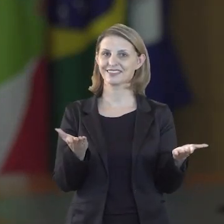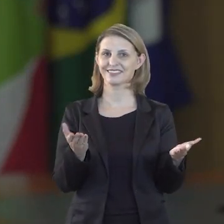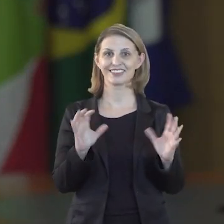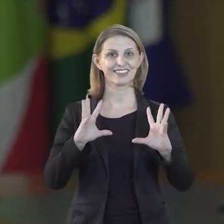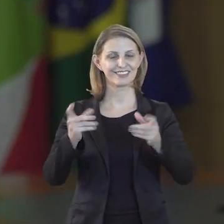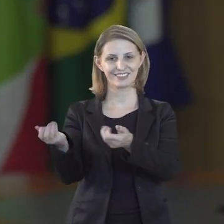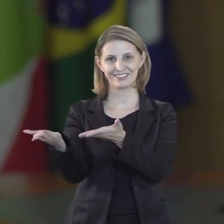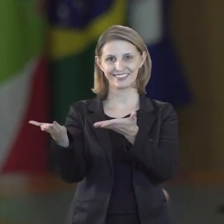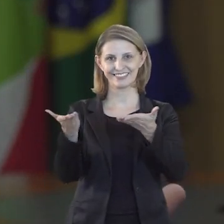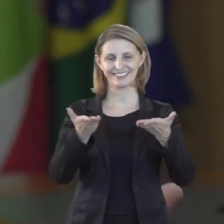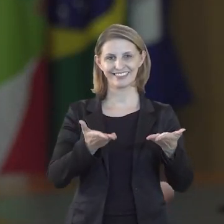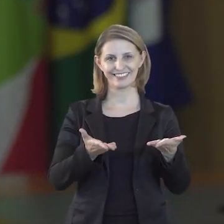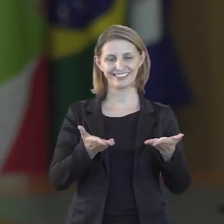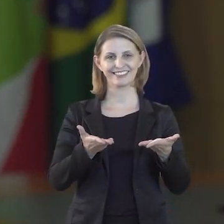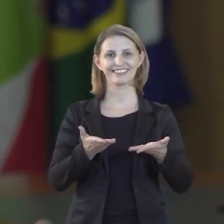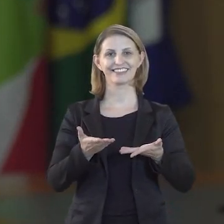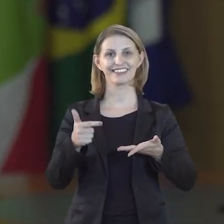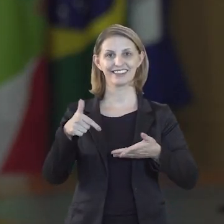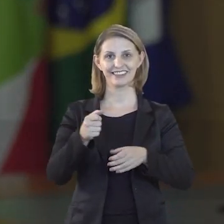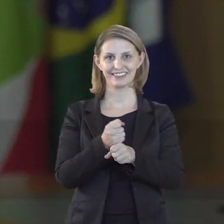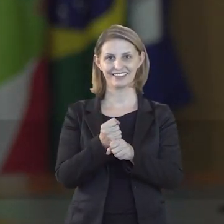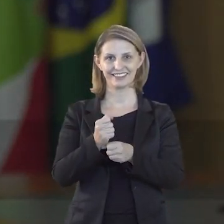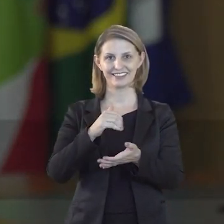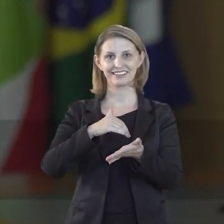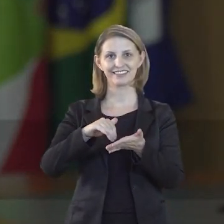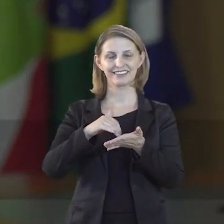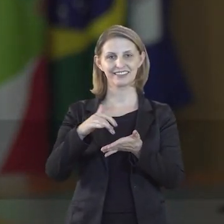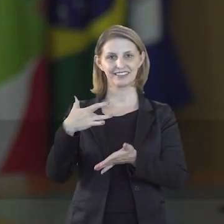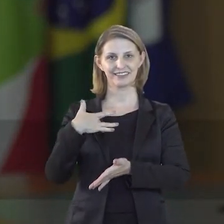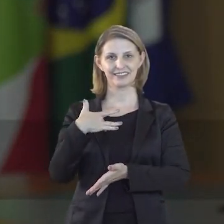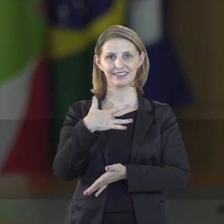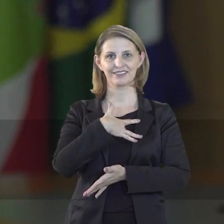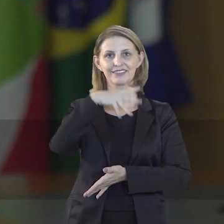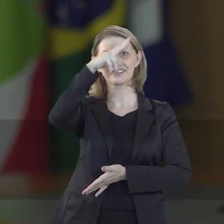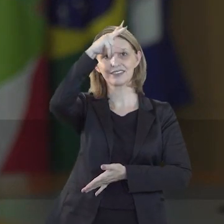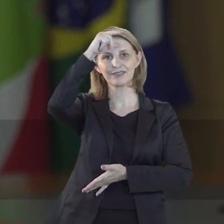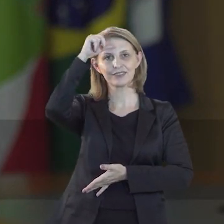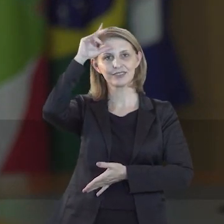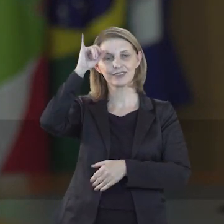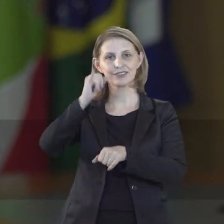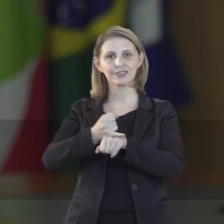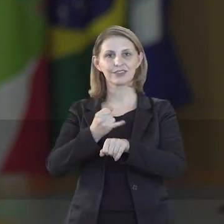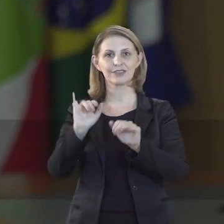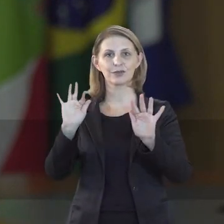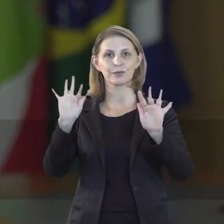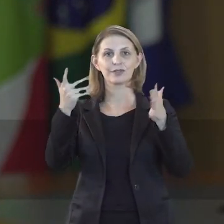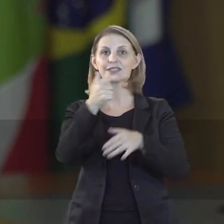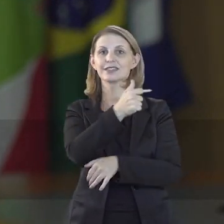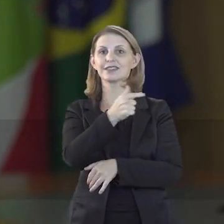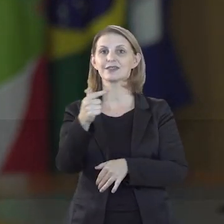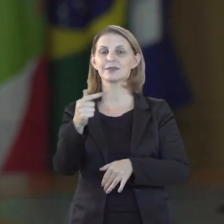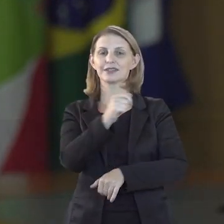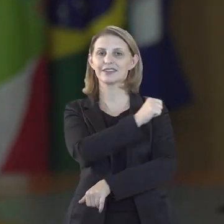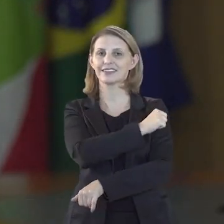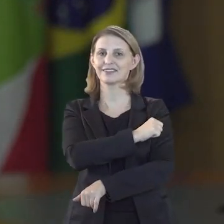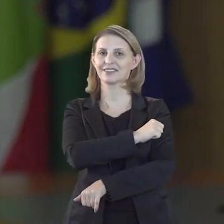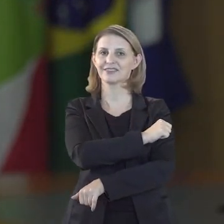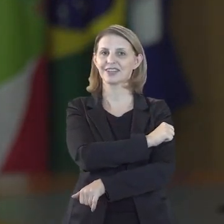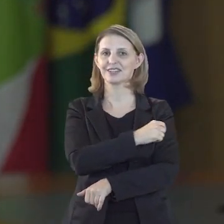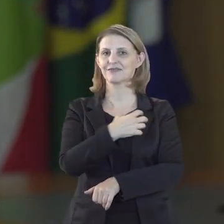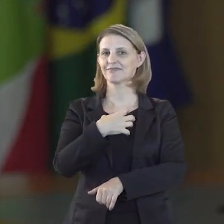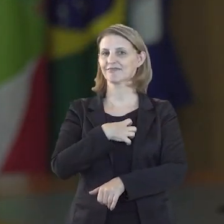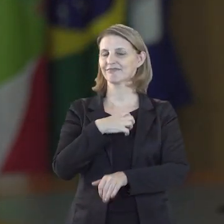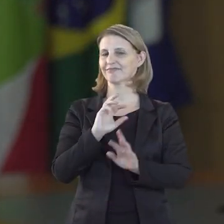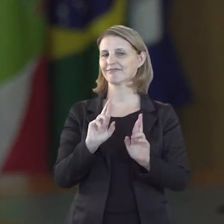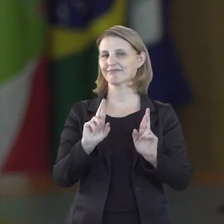Olá pessoal, sejam todos bem-vindos. Este ano a Secretaria de Saúde da Prefeitura de Joinville está celebrando a Semana da